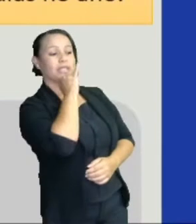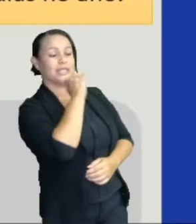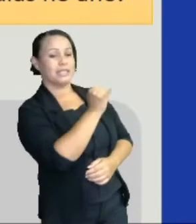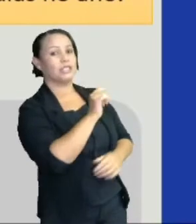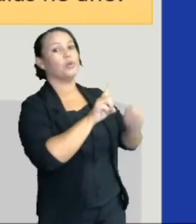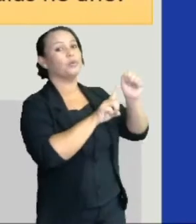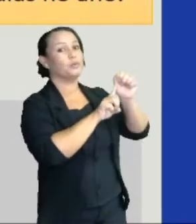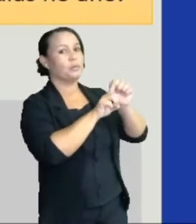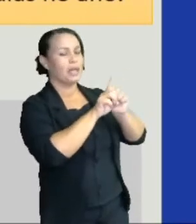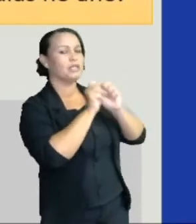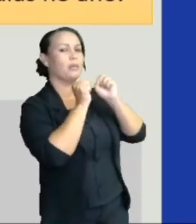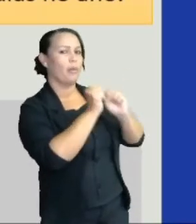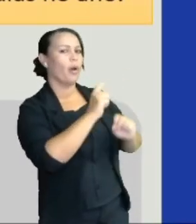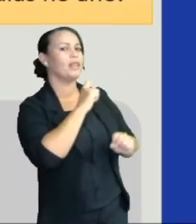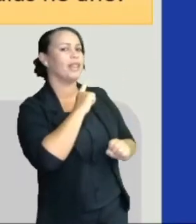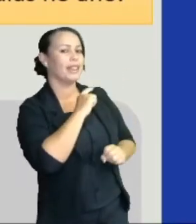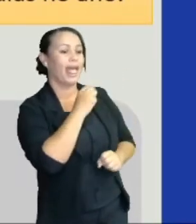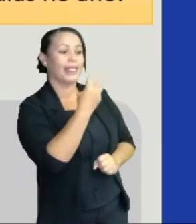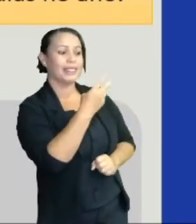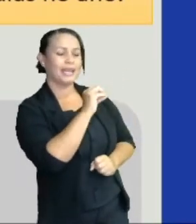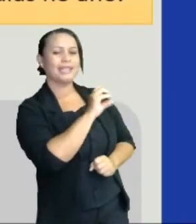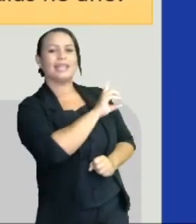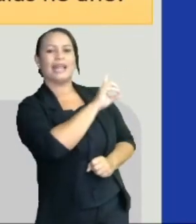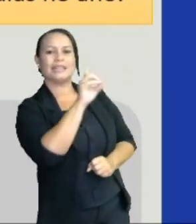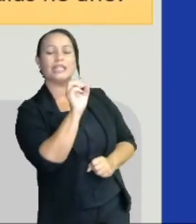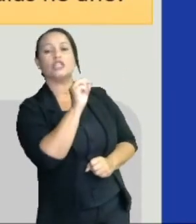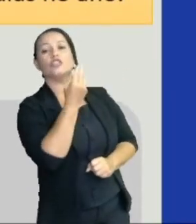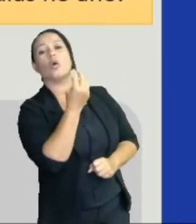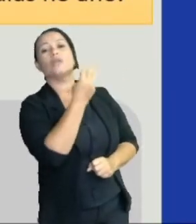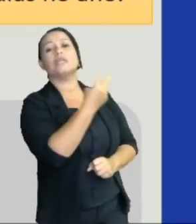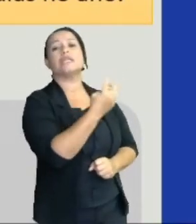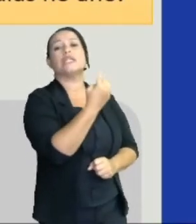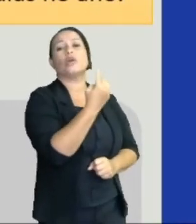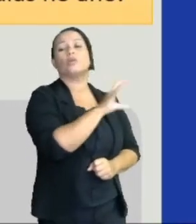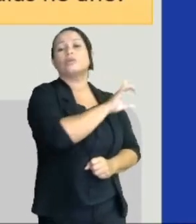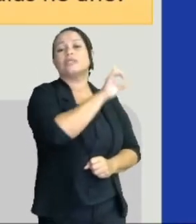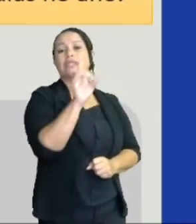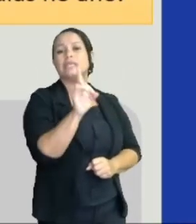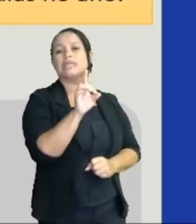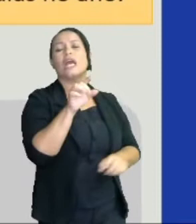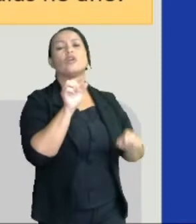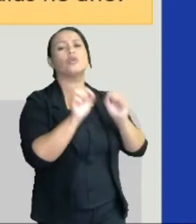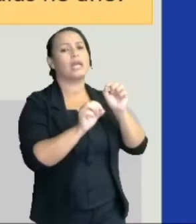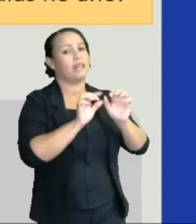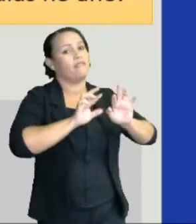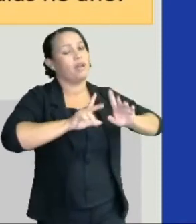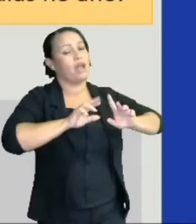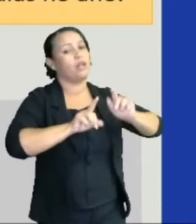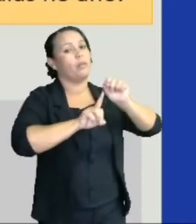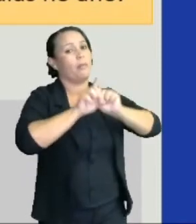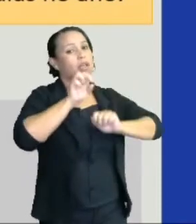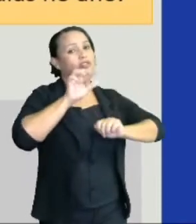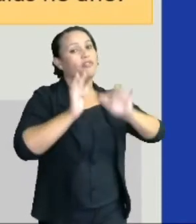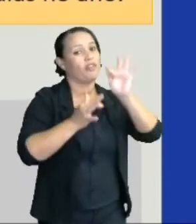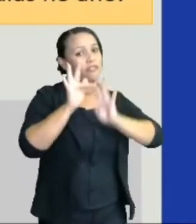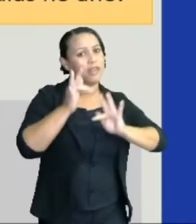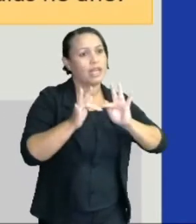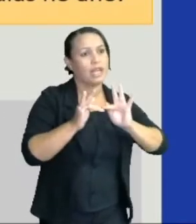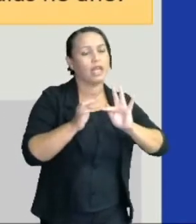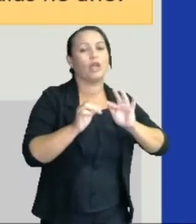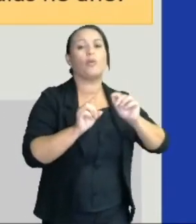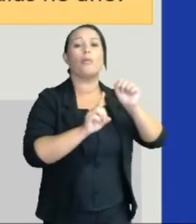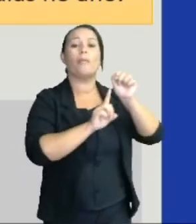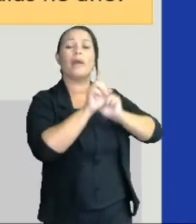os meses podem ter 30 dias ou 31 dias, com exceção do mês de fevereiro. O mês